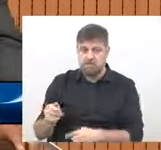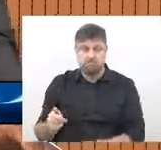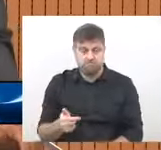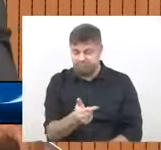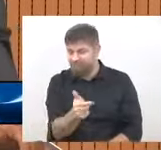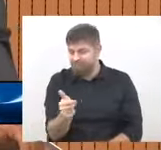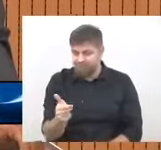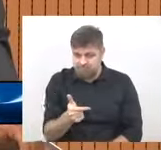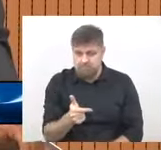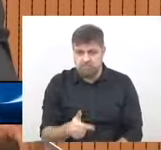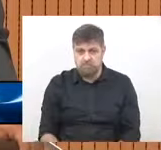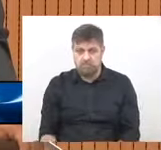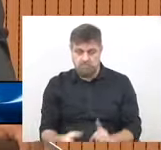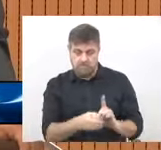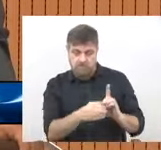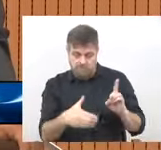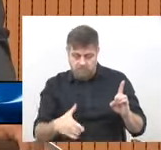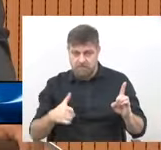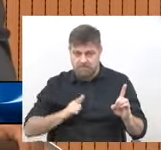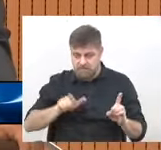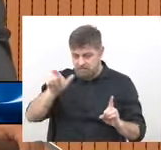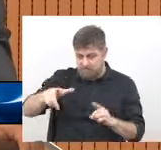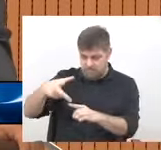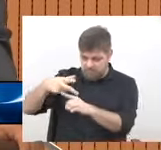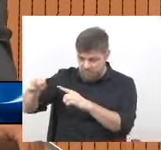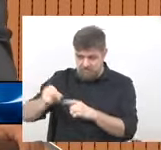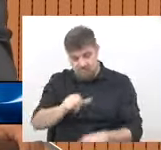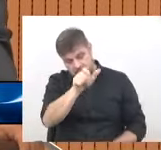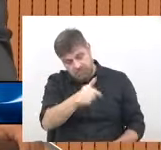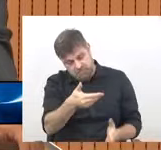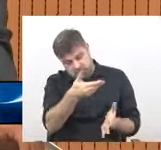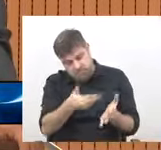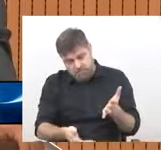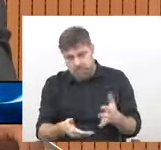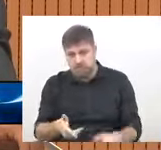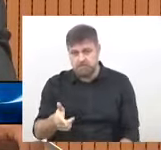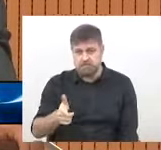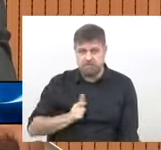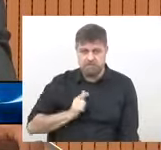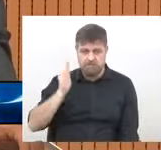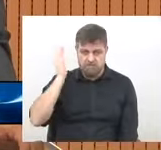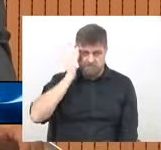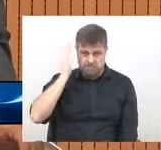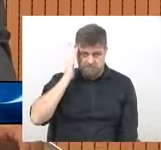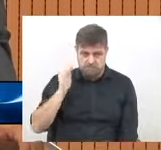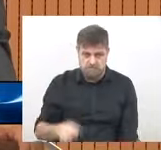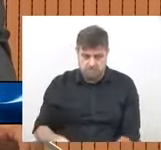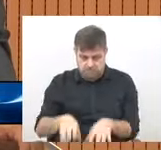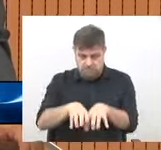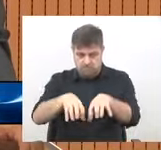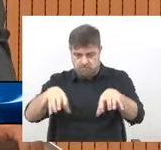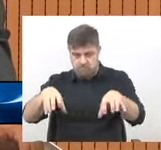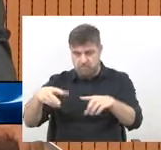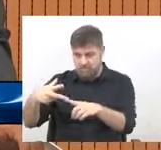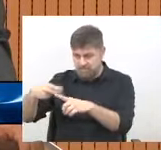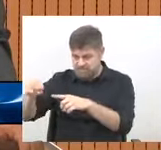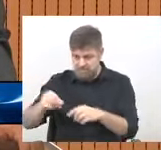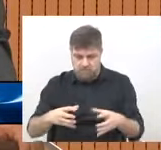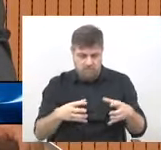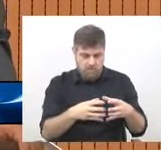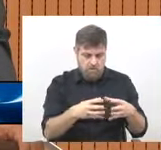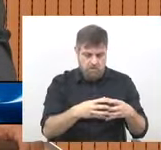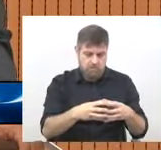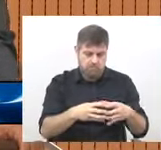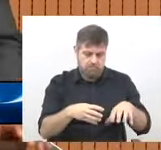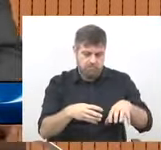existe democracia só de vencedores. A democracia, ela presume vencidos e vencedores. E